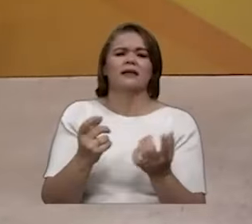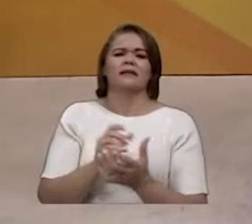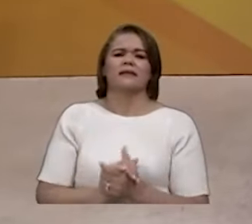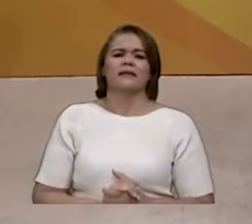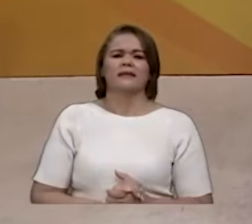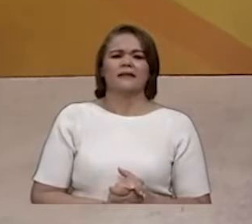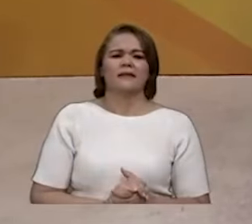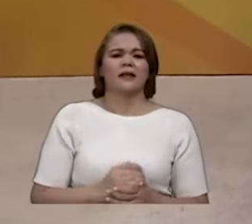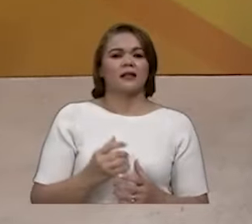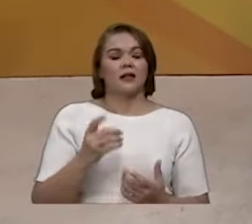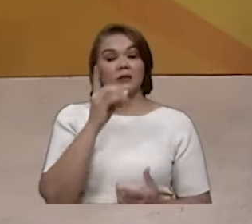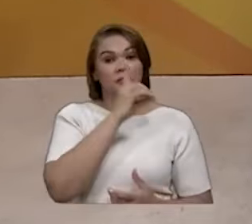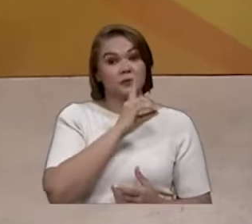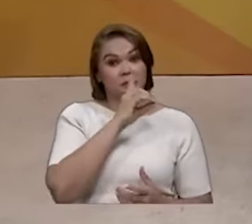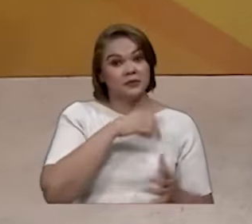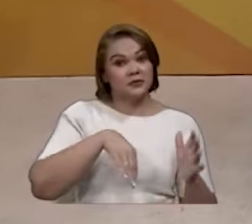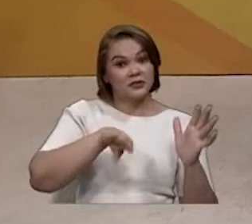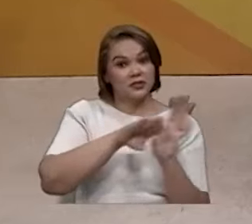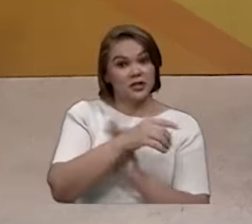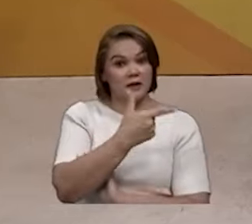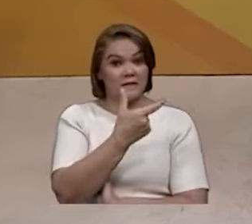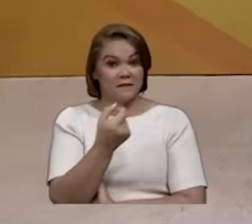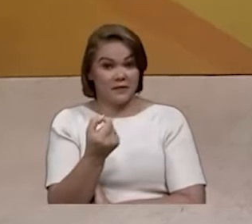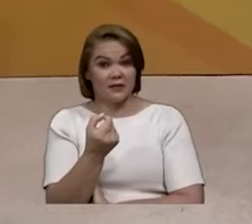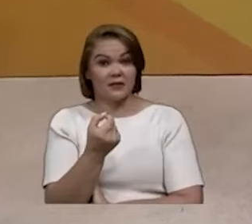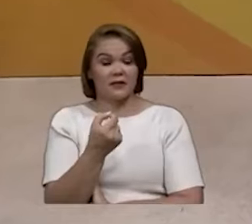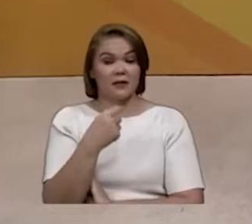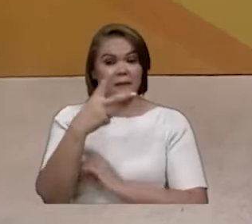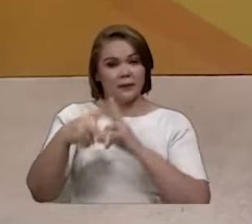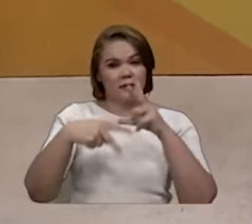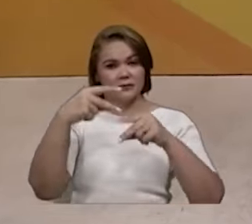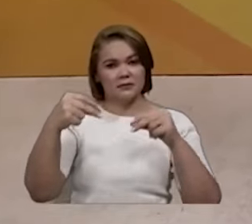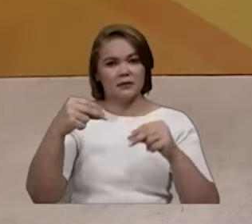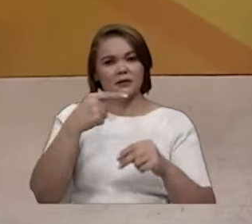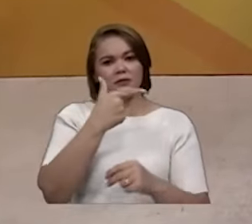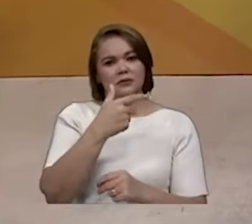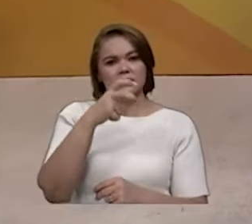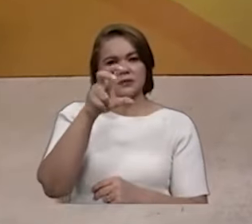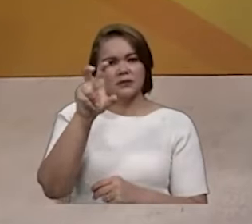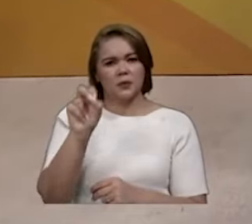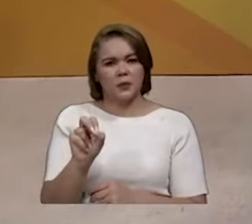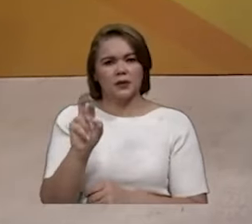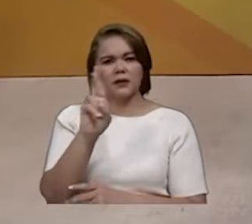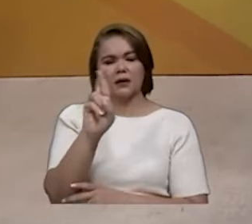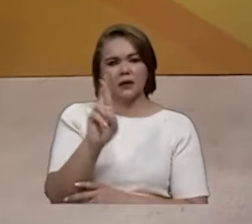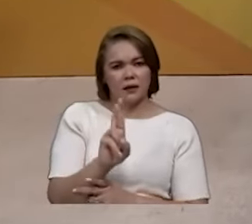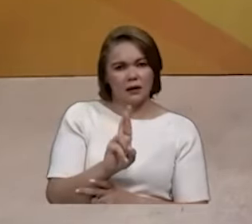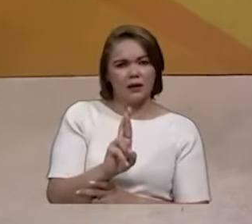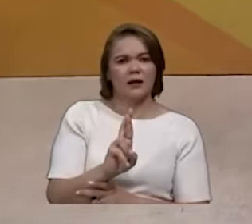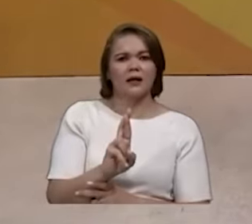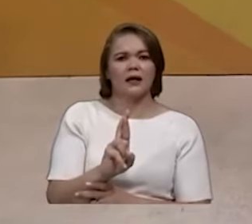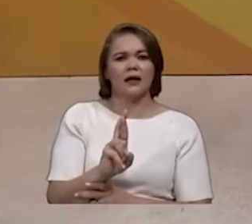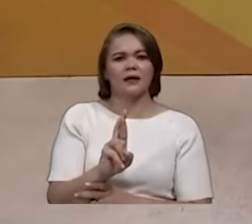É isso, mais um domingão que chega com 20 prêmios de 250 reais do nosso